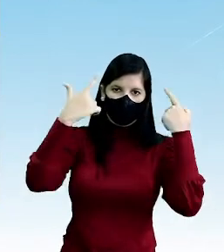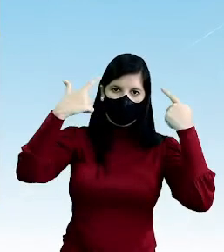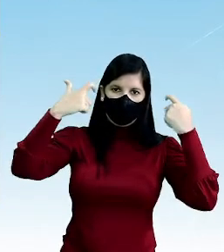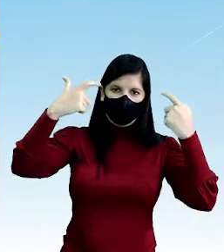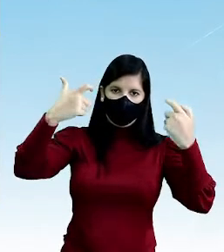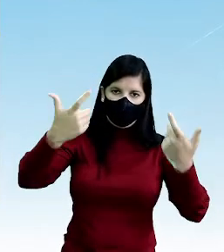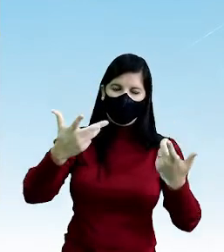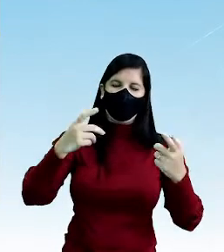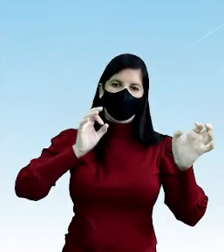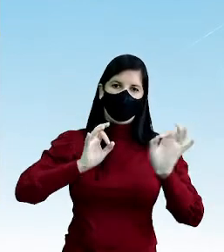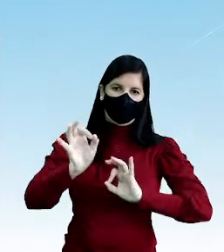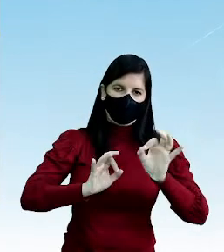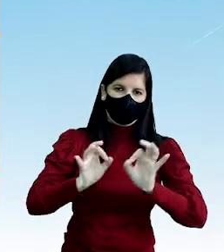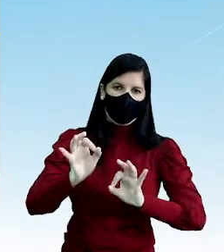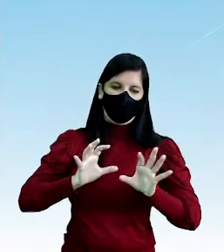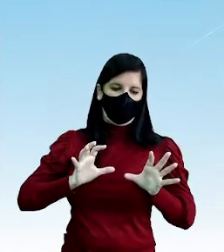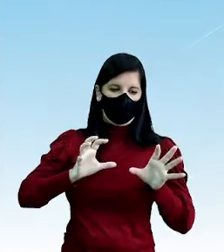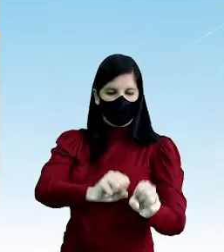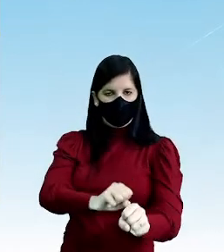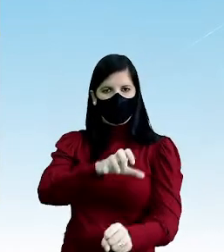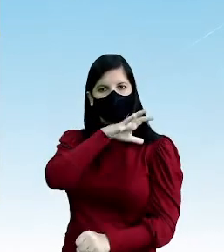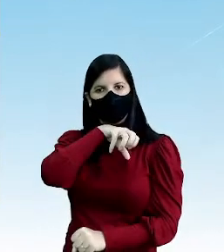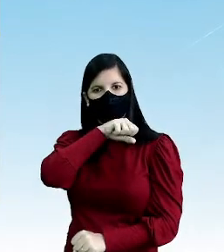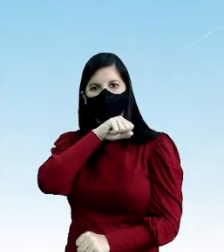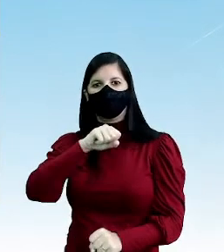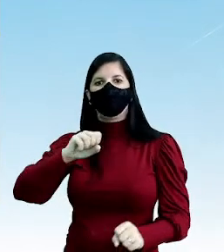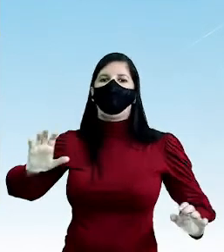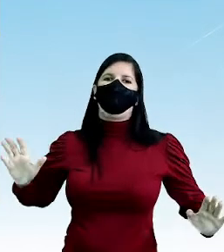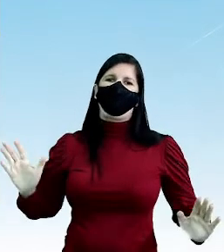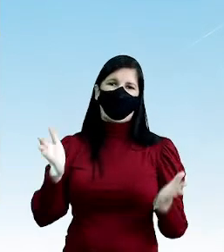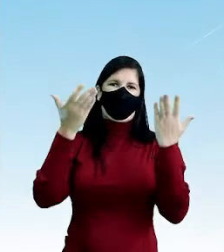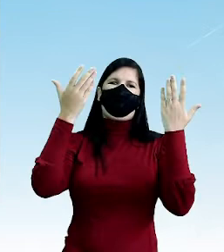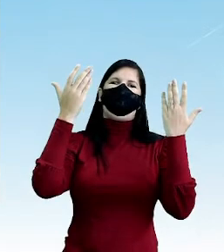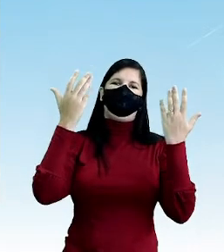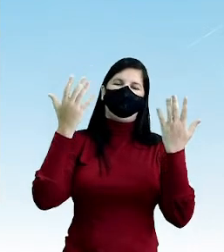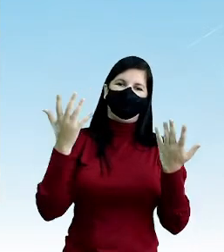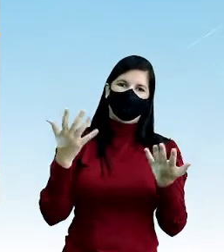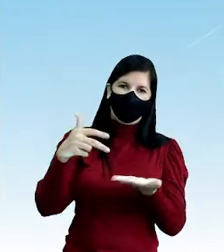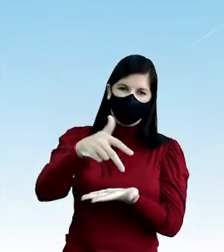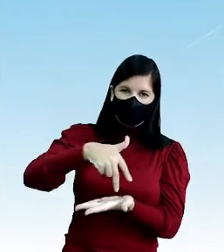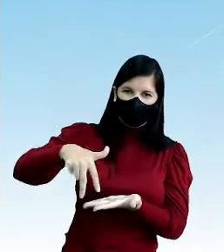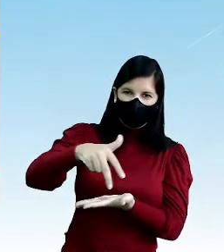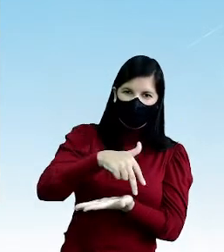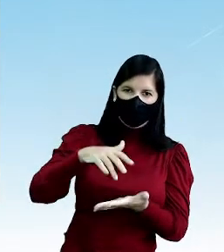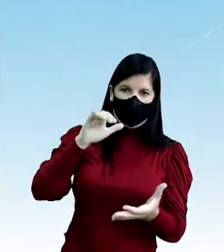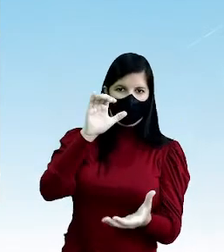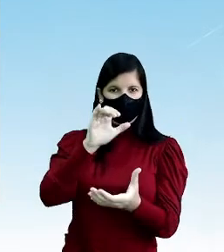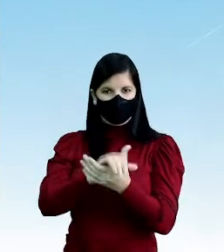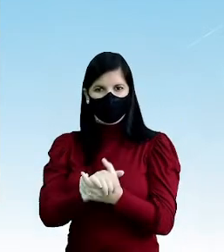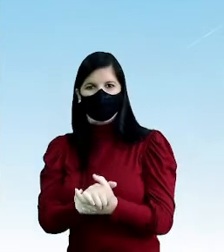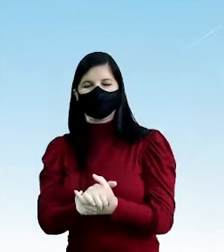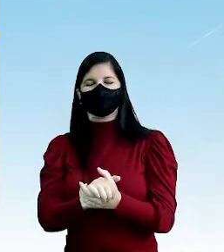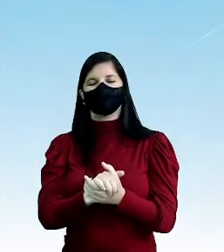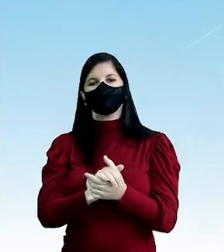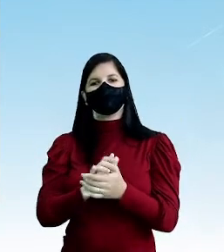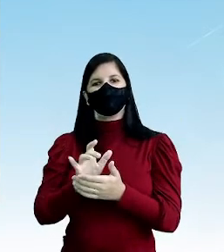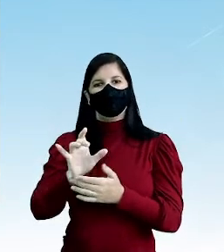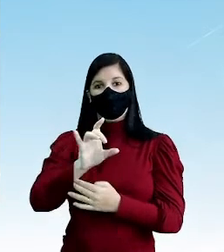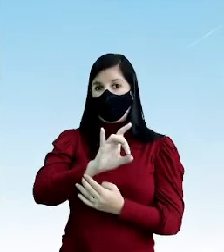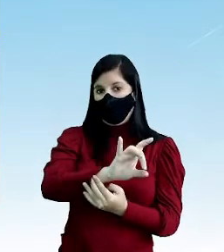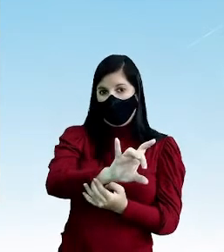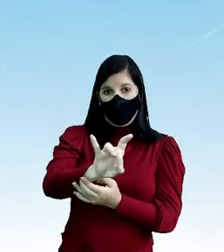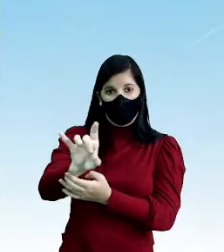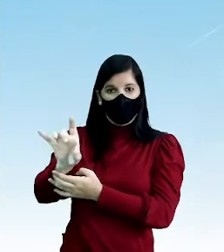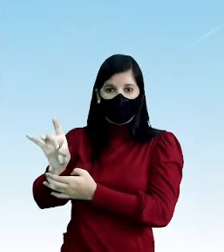exemplo, por uma caçada, tem a dança. Para comemorar também, festejar, né? Às vezes tem a dança para o casamento. Então, cada tipo de